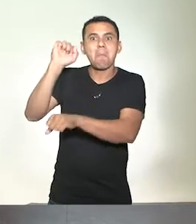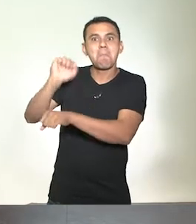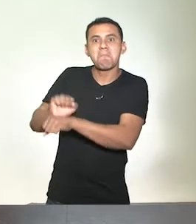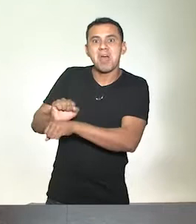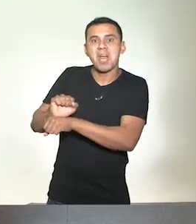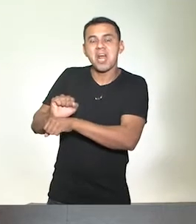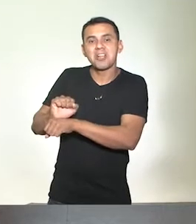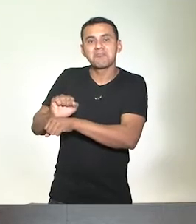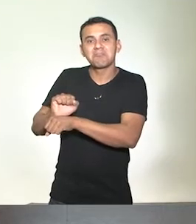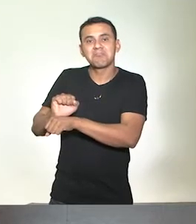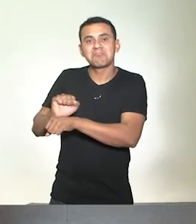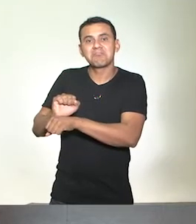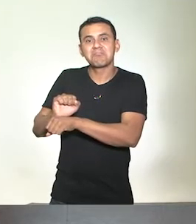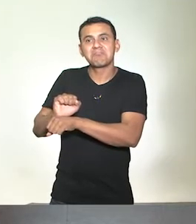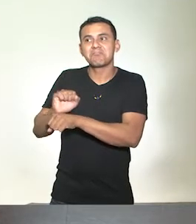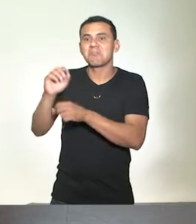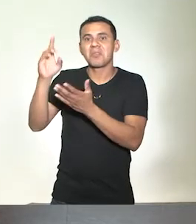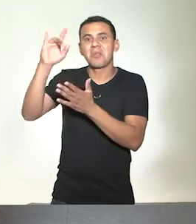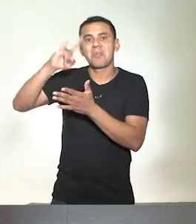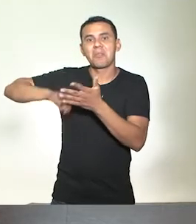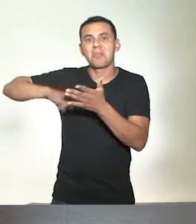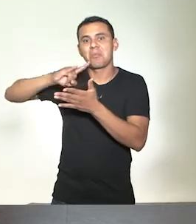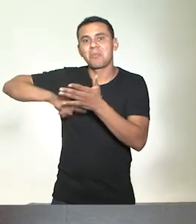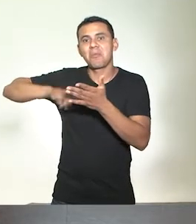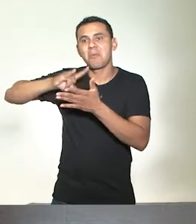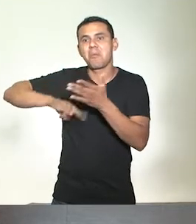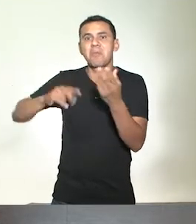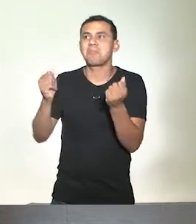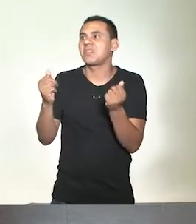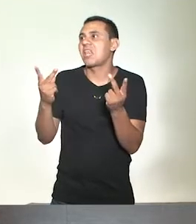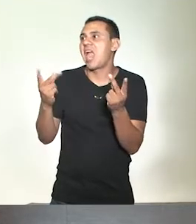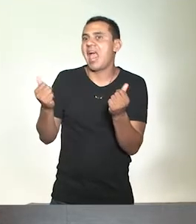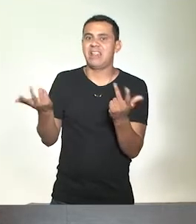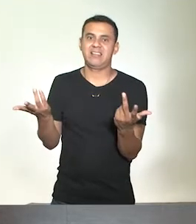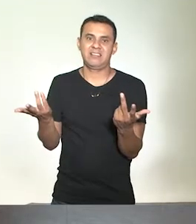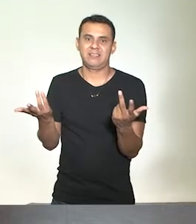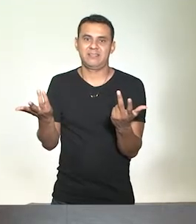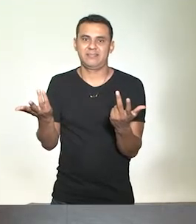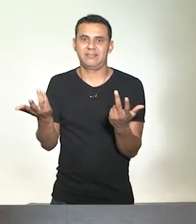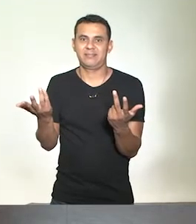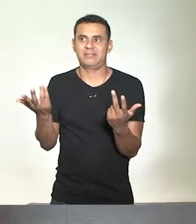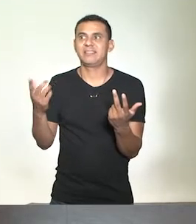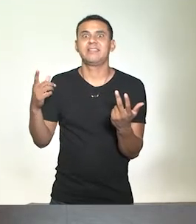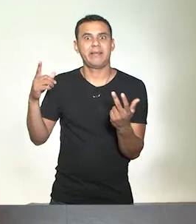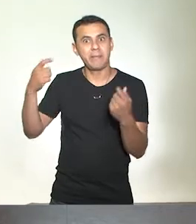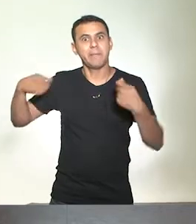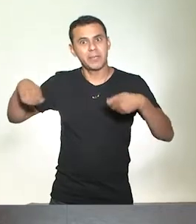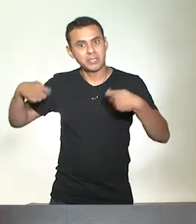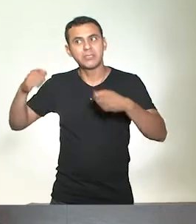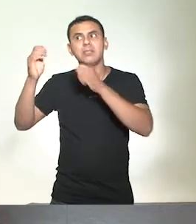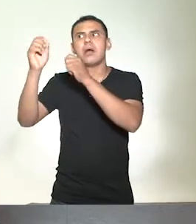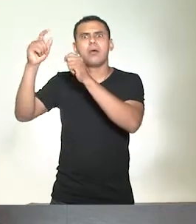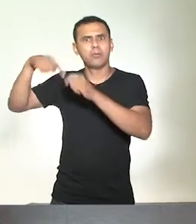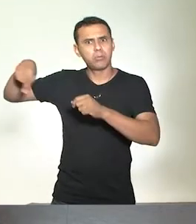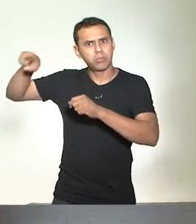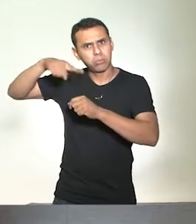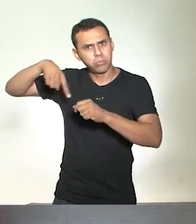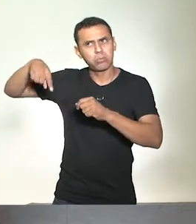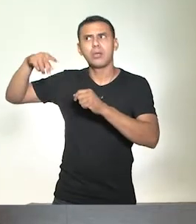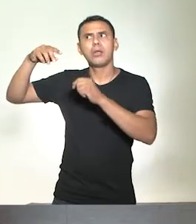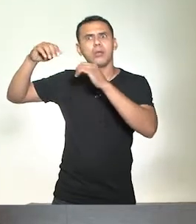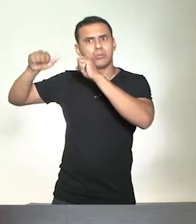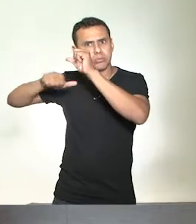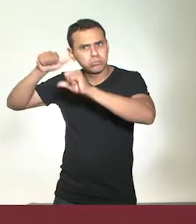tanque ou seja ele não seja um documento que não possa ter alguma